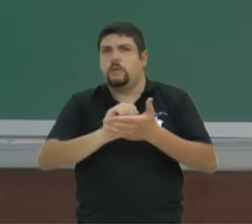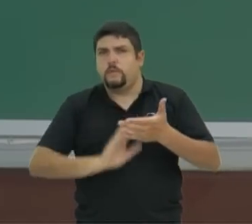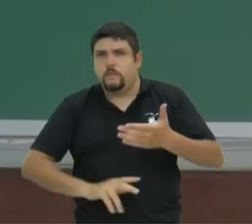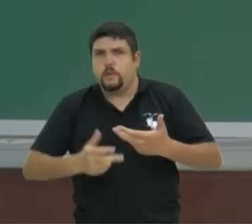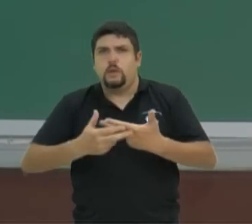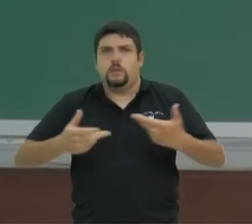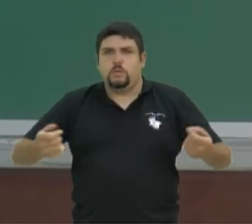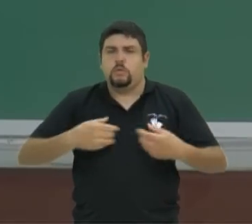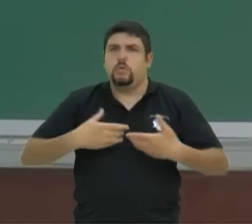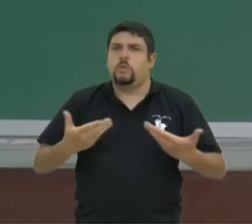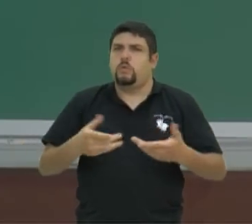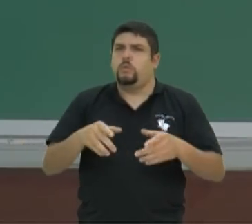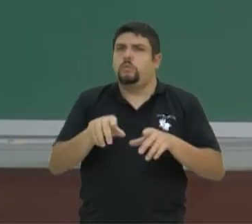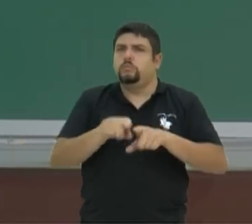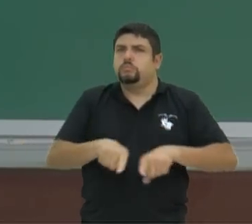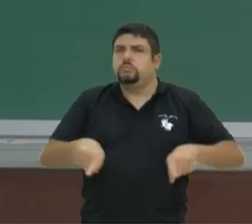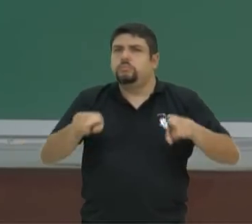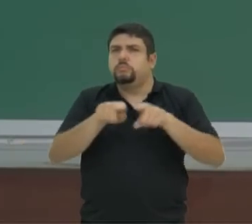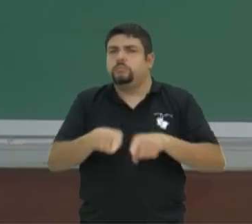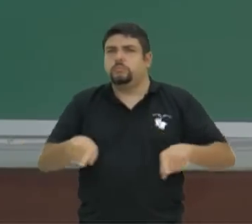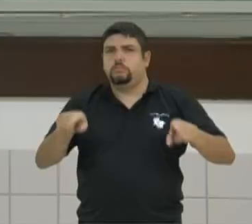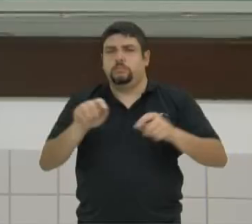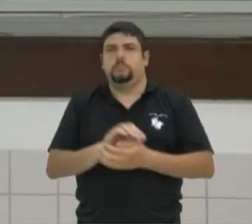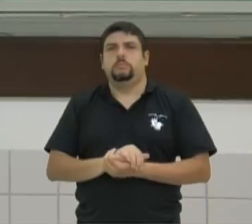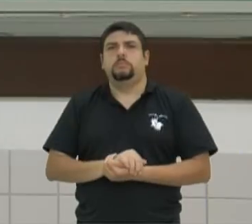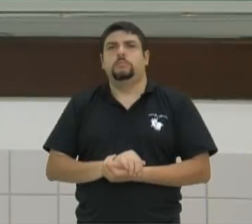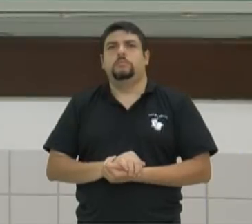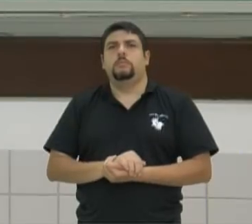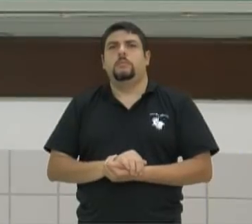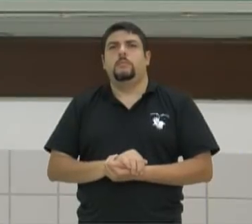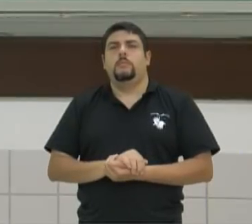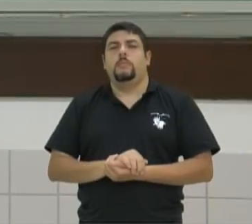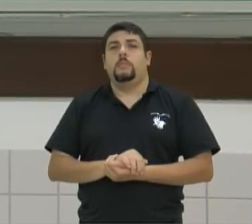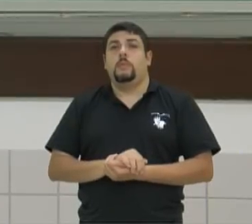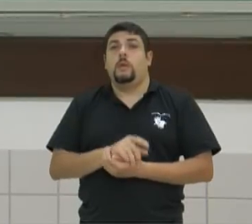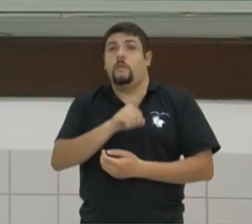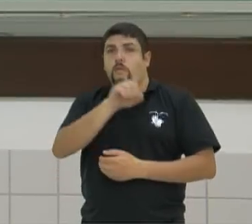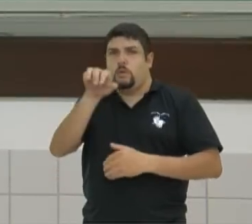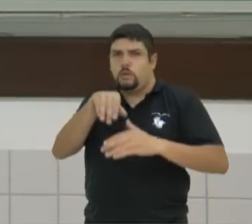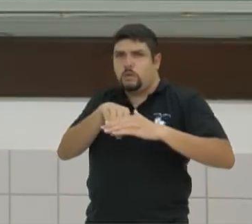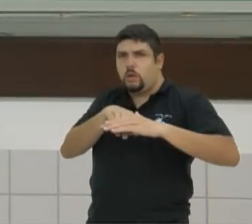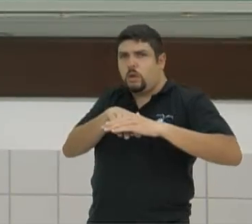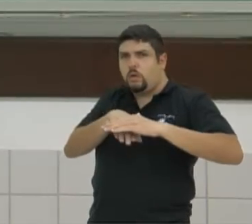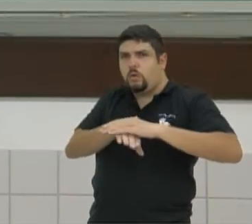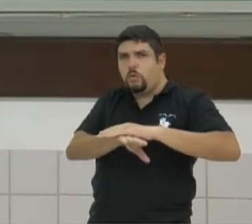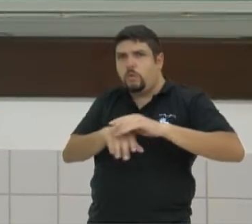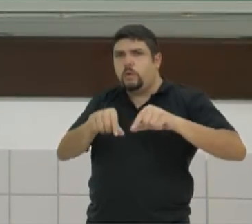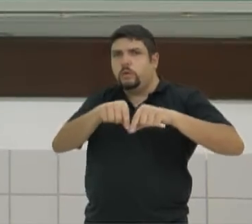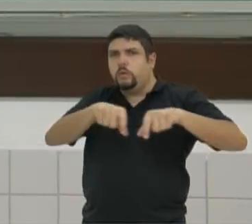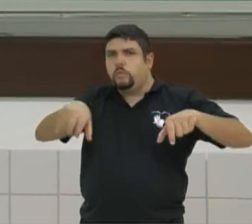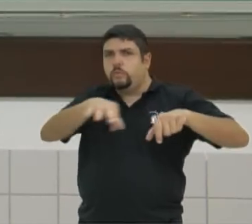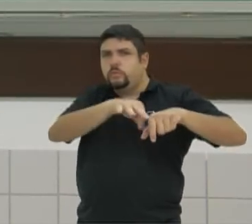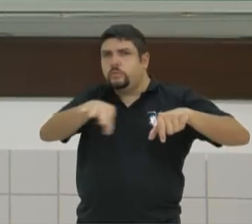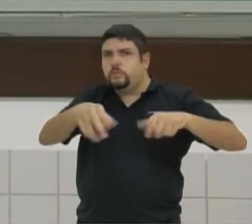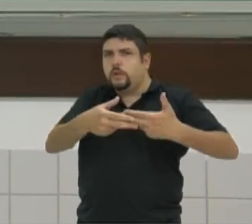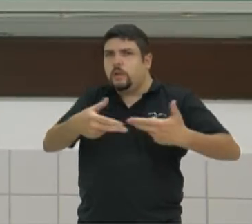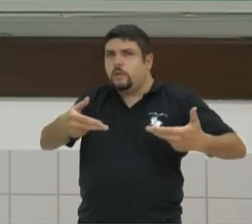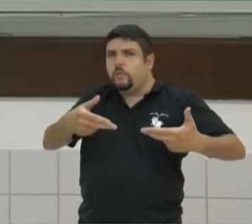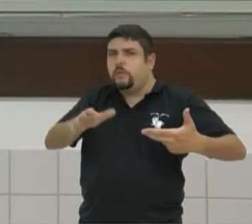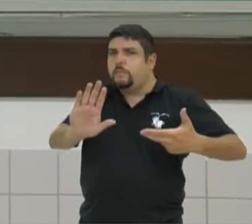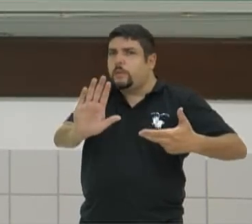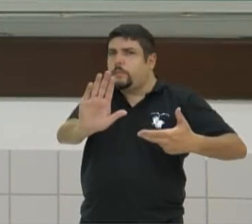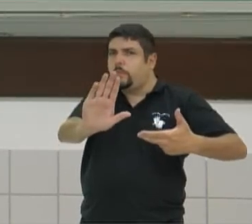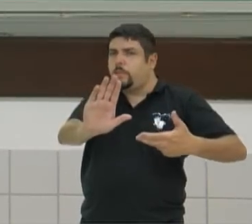exercícios até foram um pouco repetitivos, certo? E para você que guardou o material porque achou que a aula estava terminando, tenho mais uma coisinha. Olha